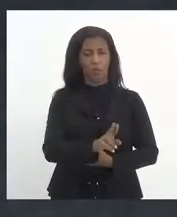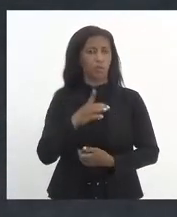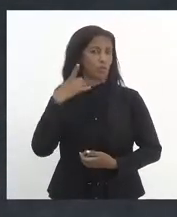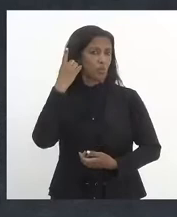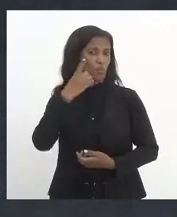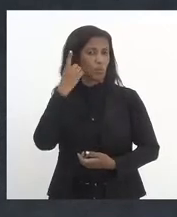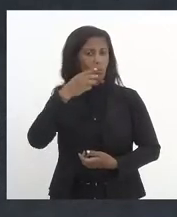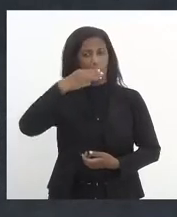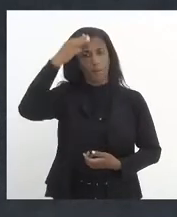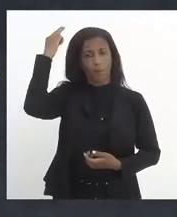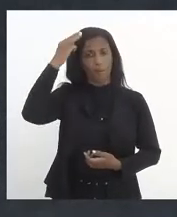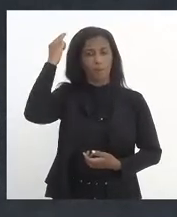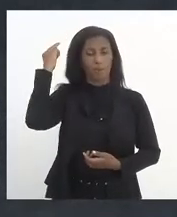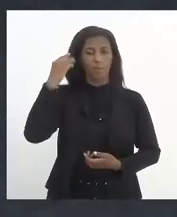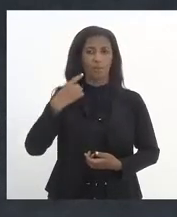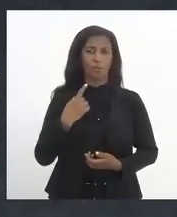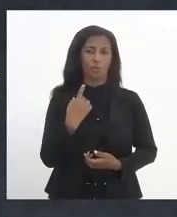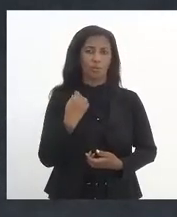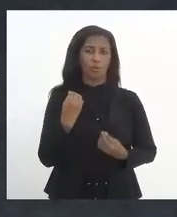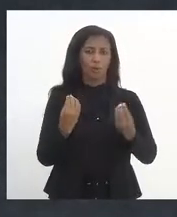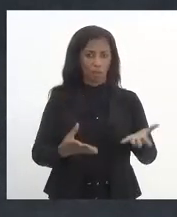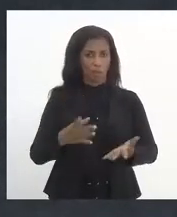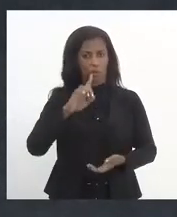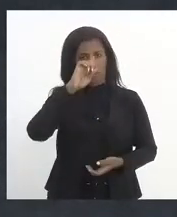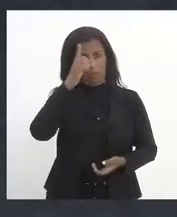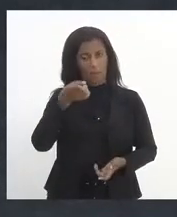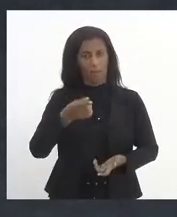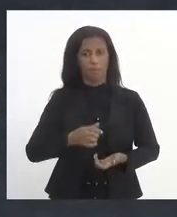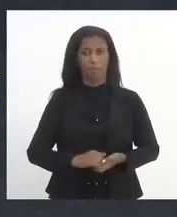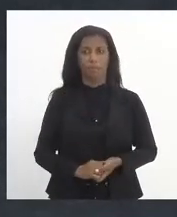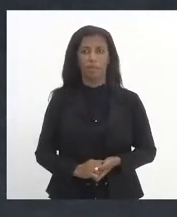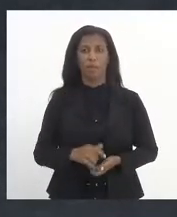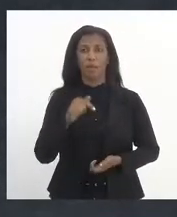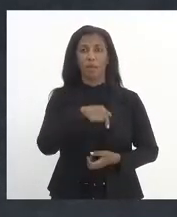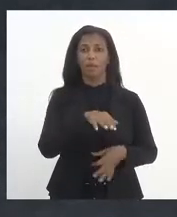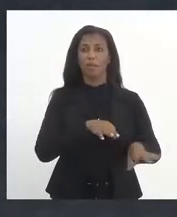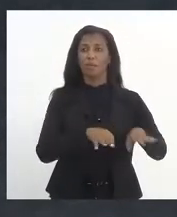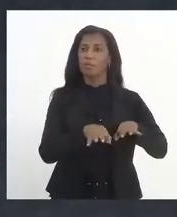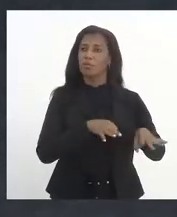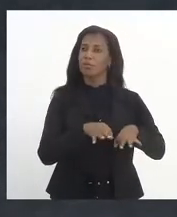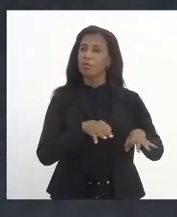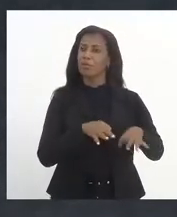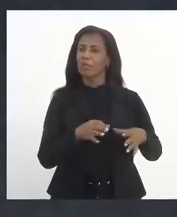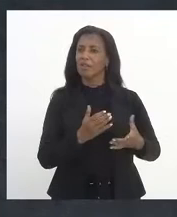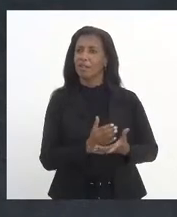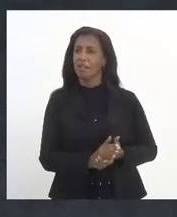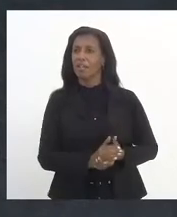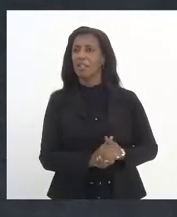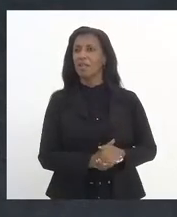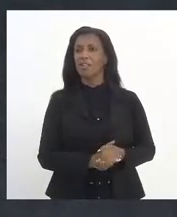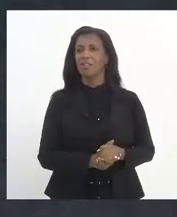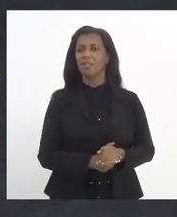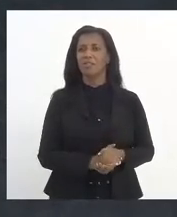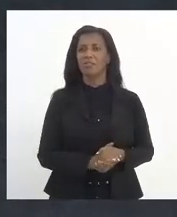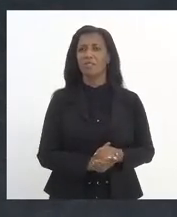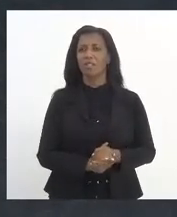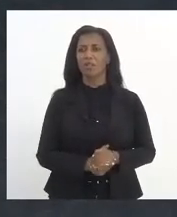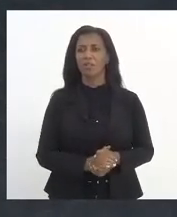Márcio Pacheco, é que no projeto em si, não na ementa,